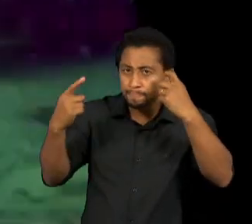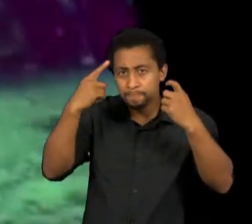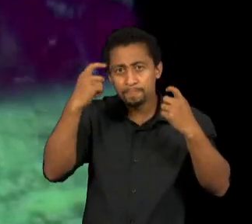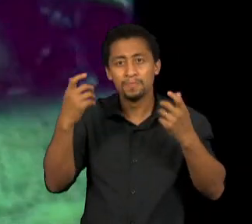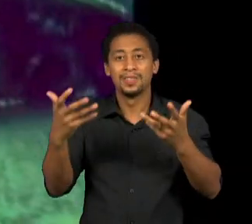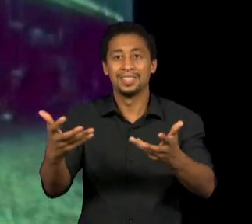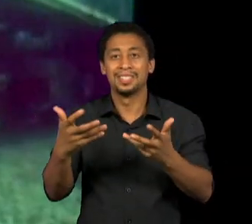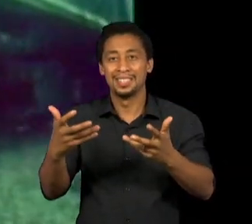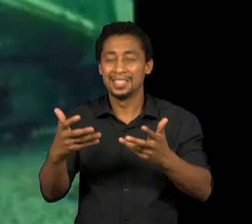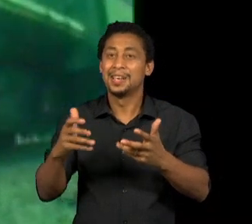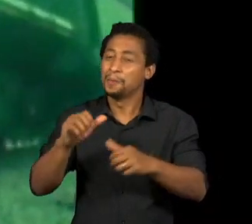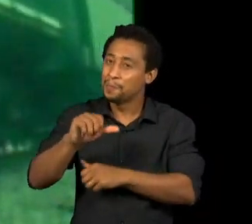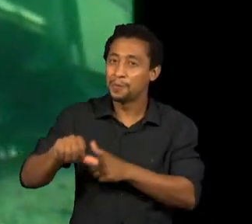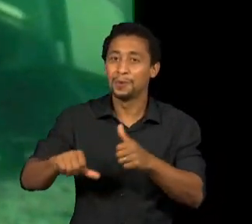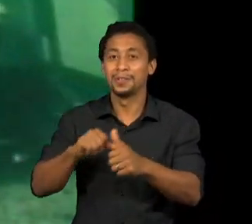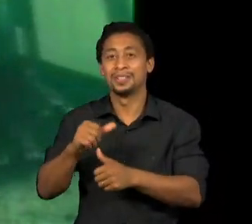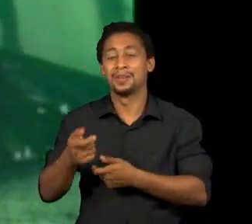trilhos.